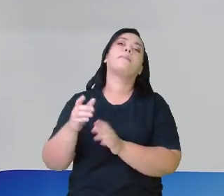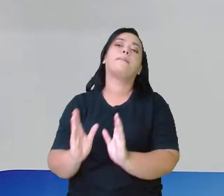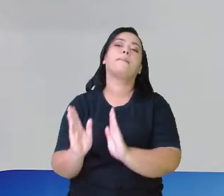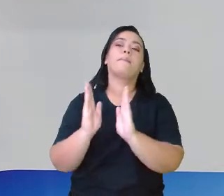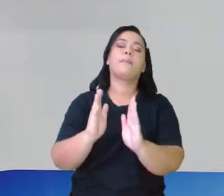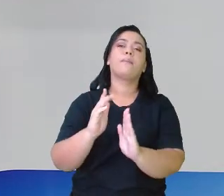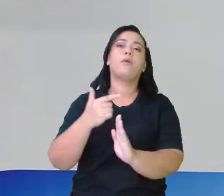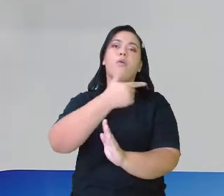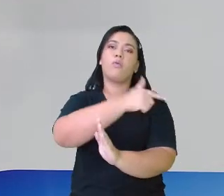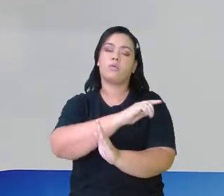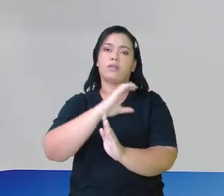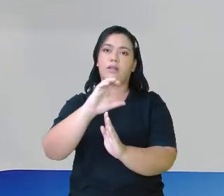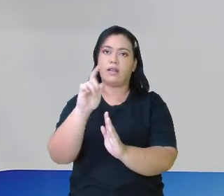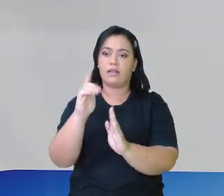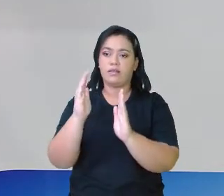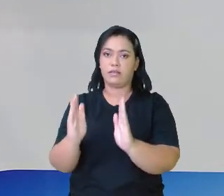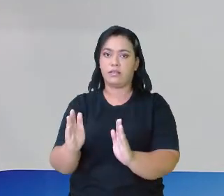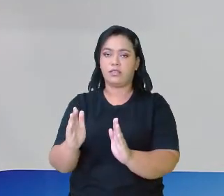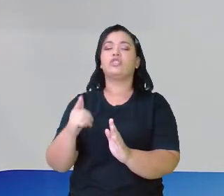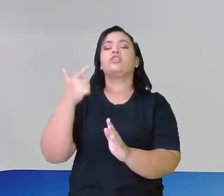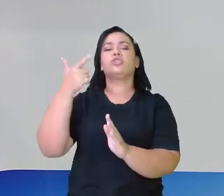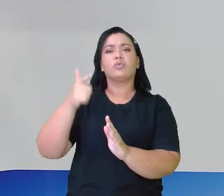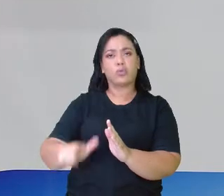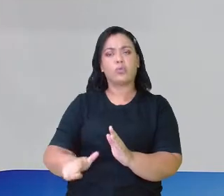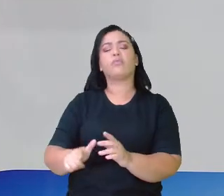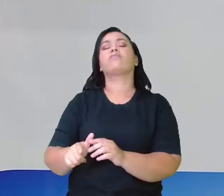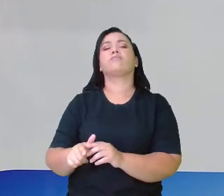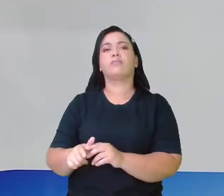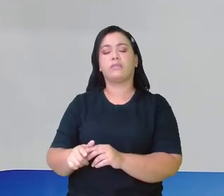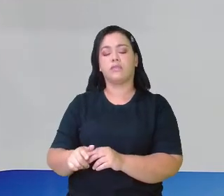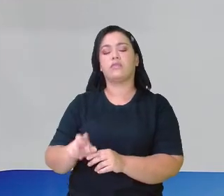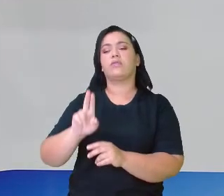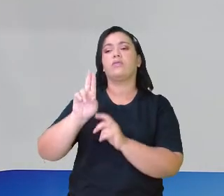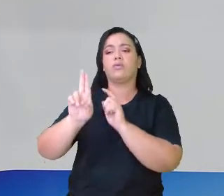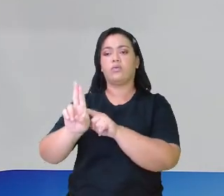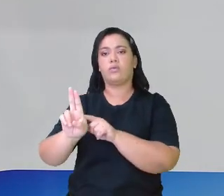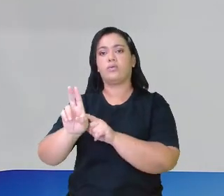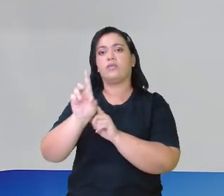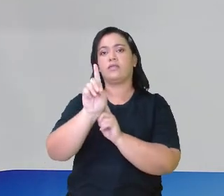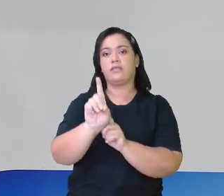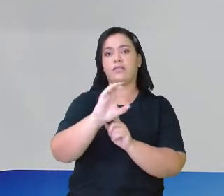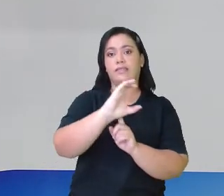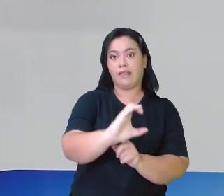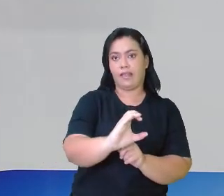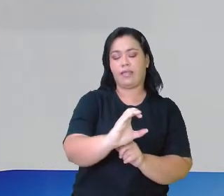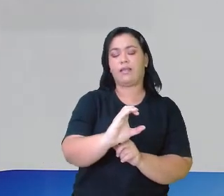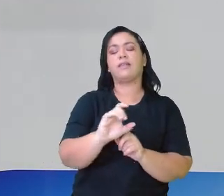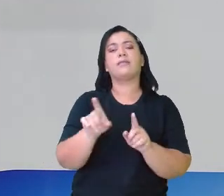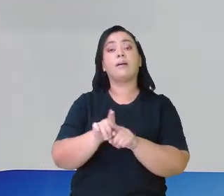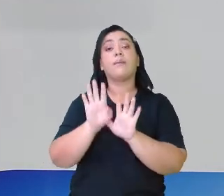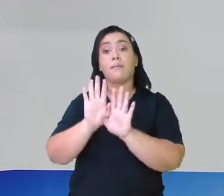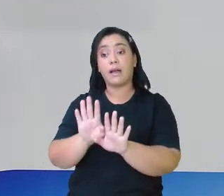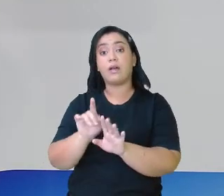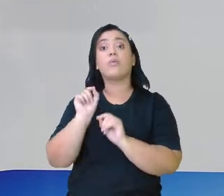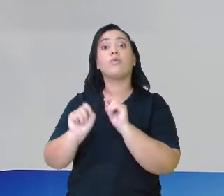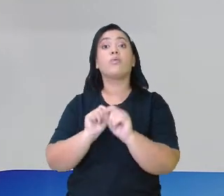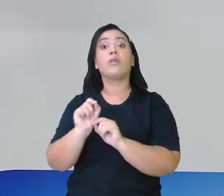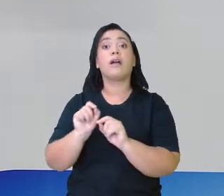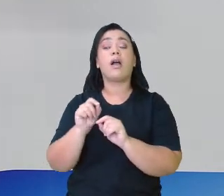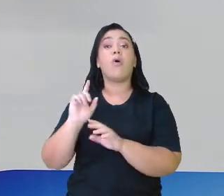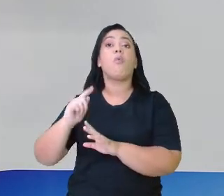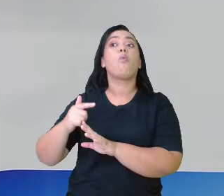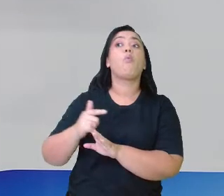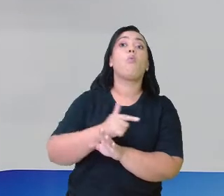próxima classe. E começa tudo de novo, gente. Unidade, dezena, centena. Só que agora ele está em